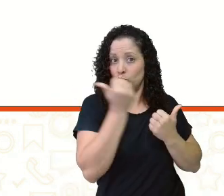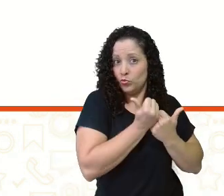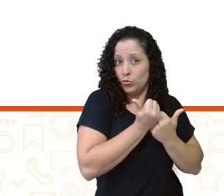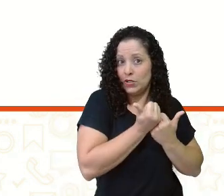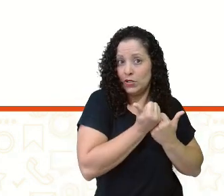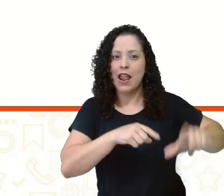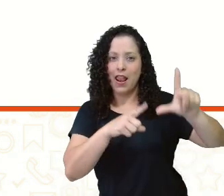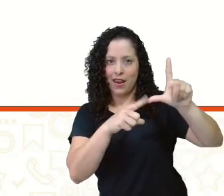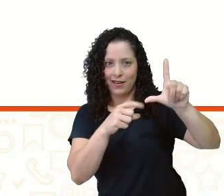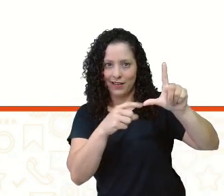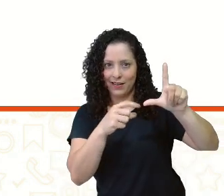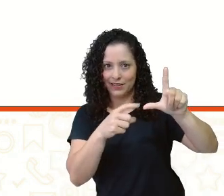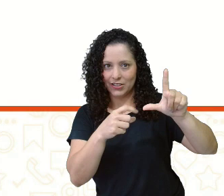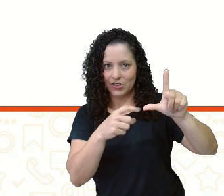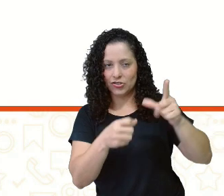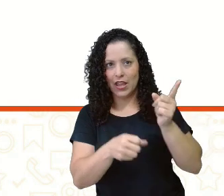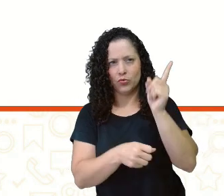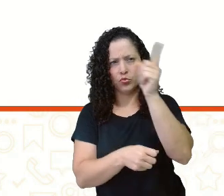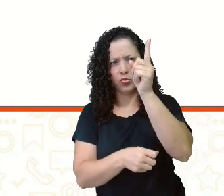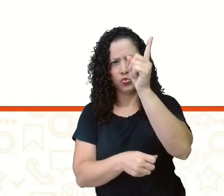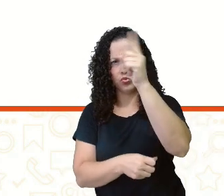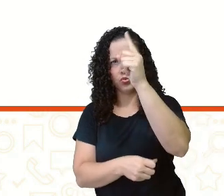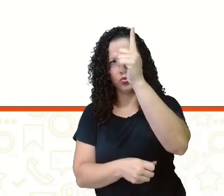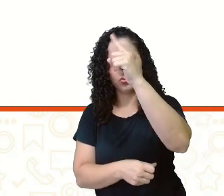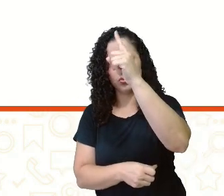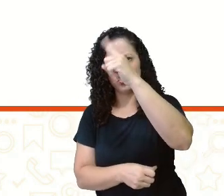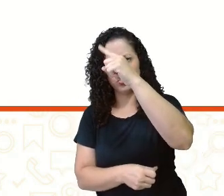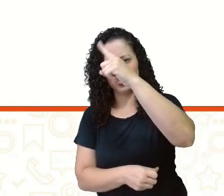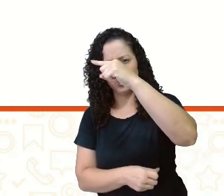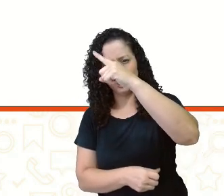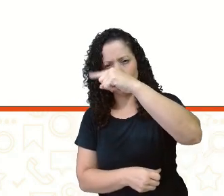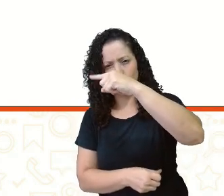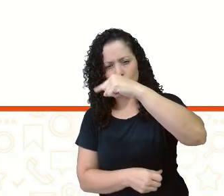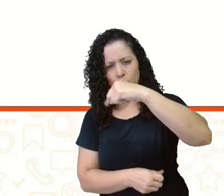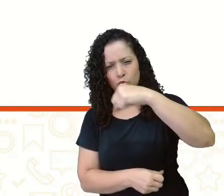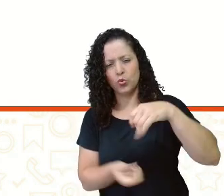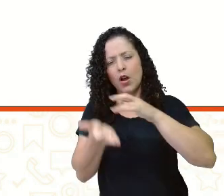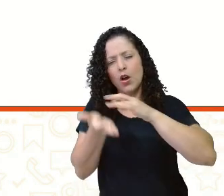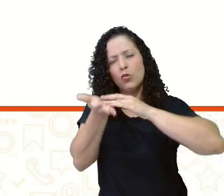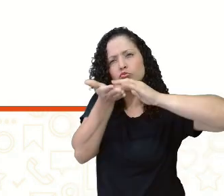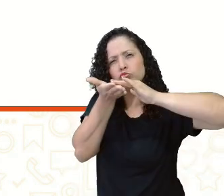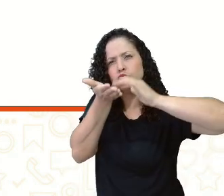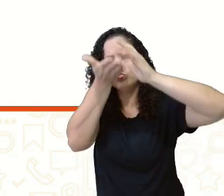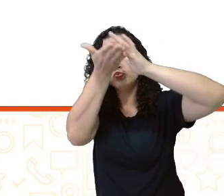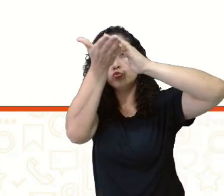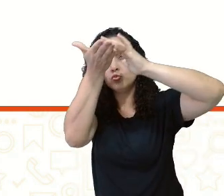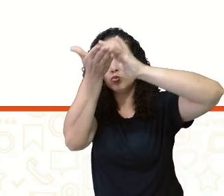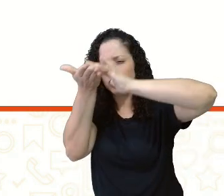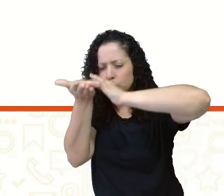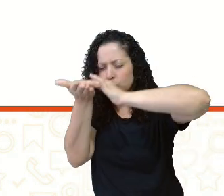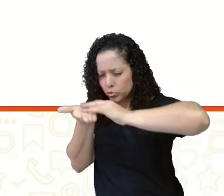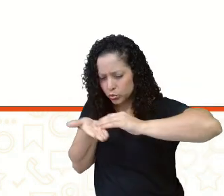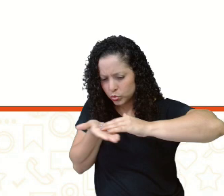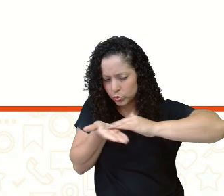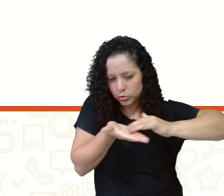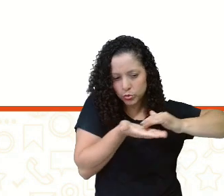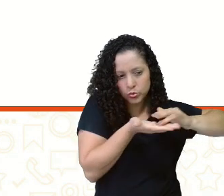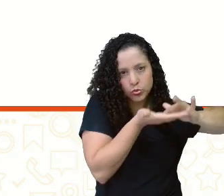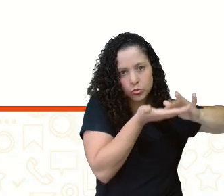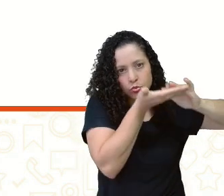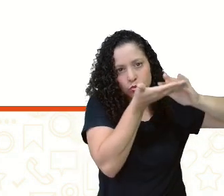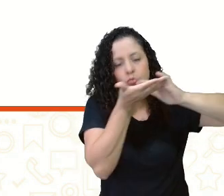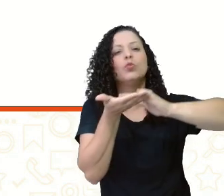também. E ele vai mexendo o ponteiro, vai identificando a letra em braille e vai utilizando a reglete